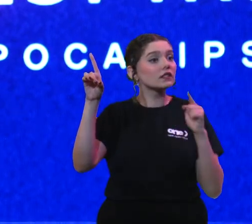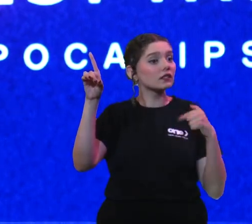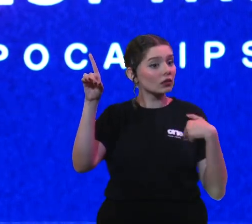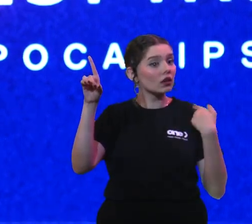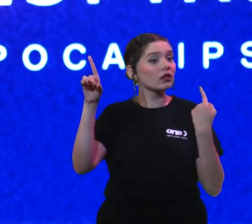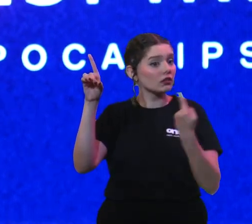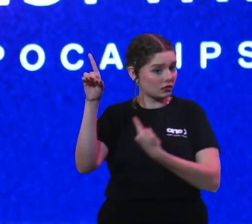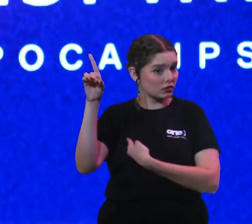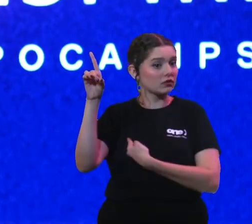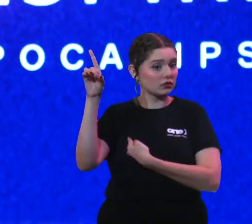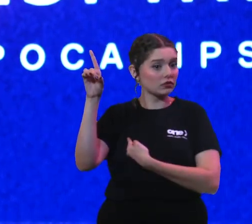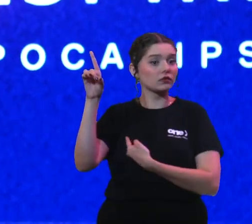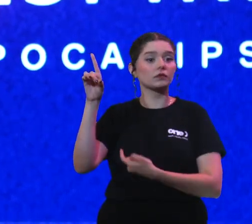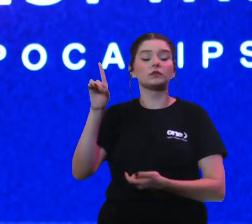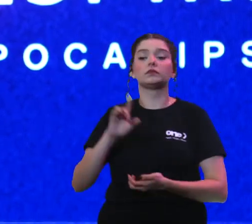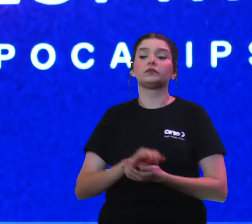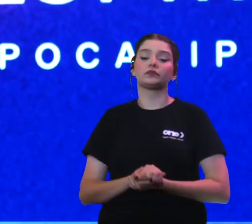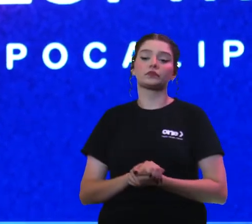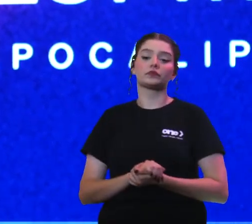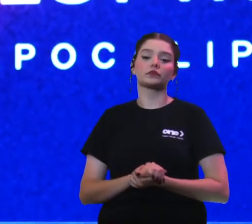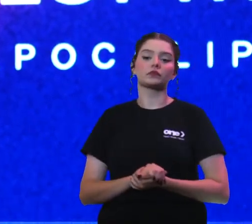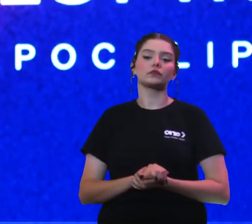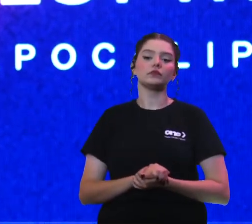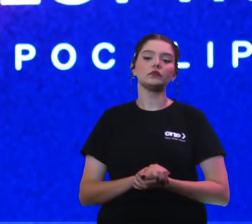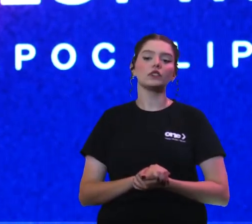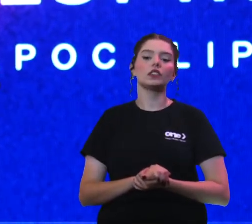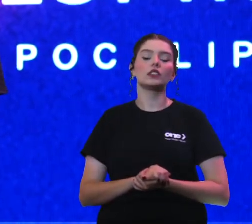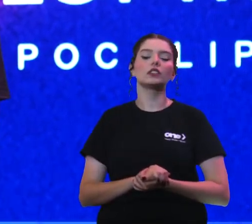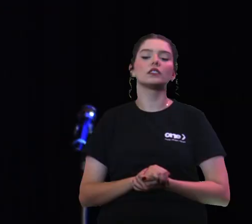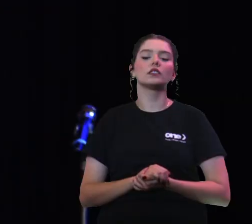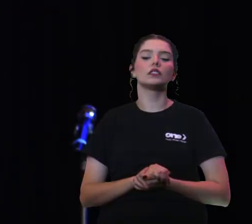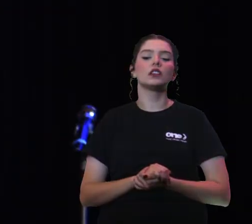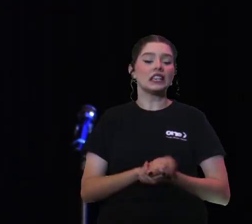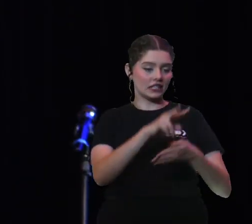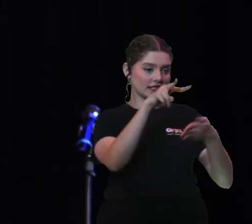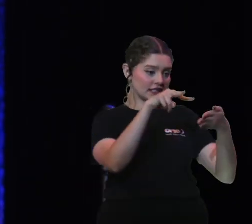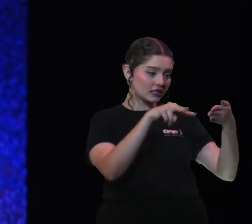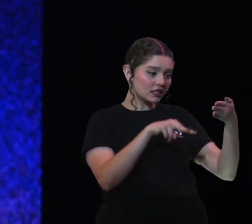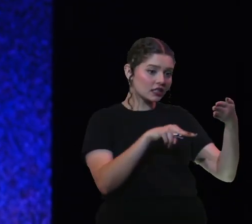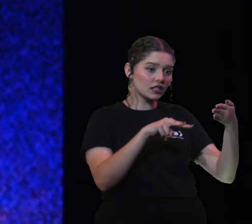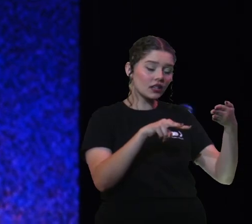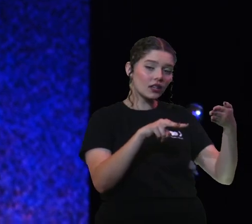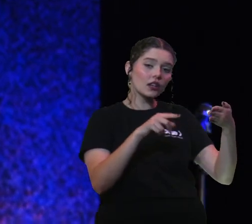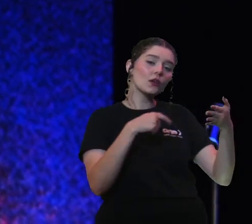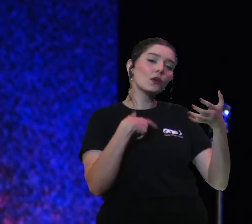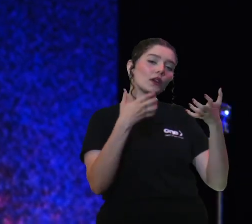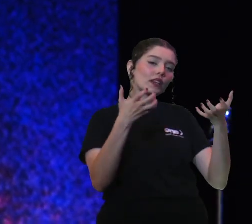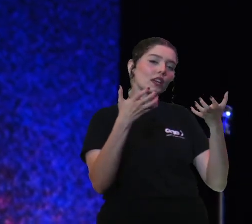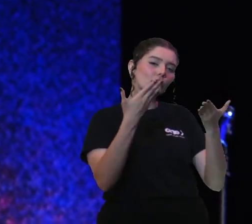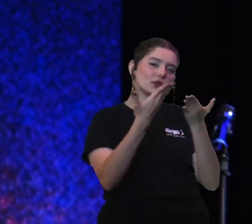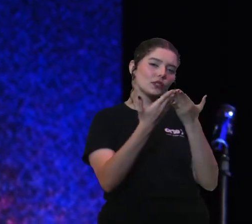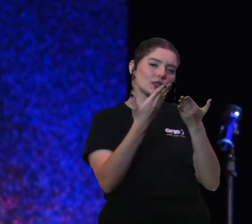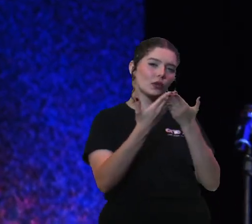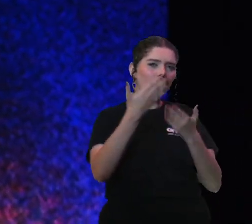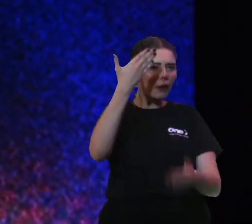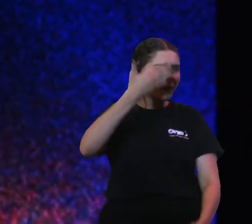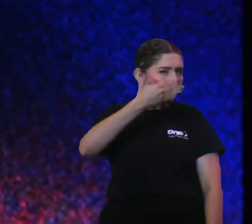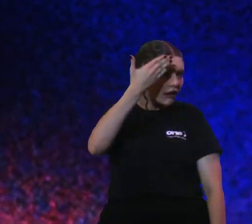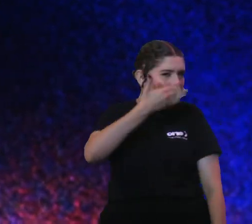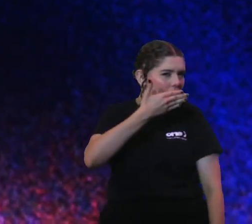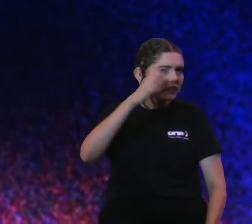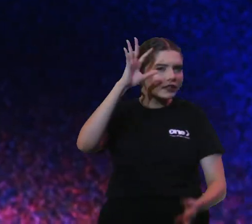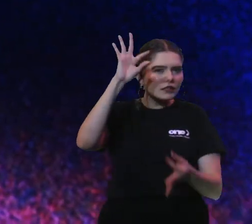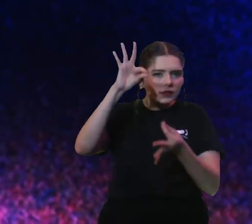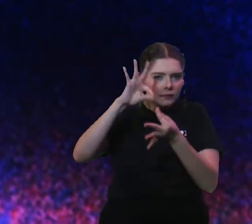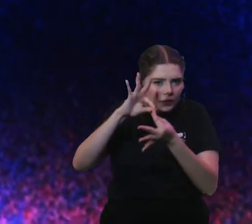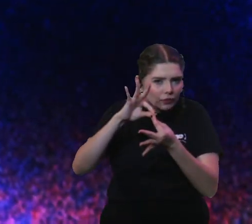isso que a mensagem vai trazer. E eu quero olhar com você para esse texto, para entender sobre a aparência espiritual, para que nós possamos não apenas viver de